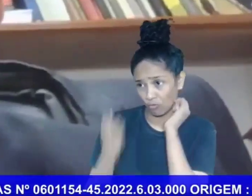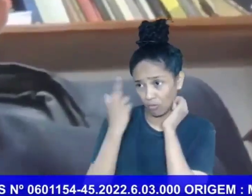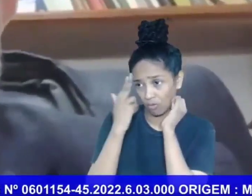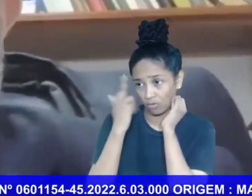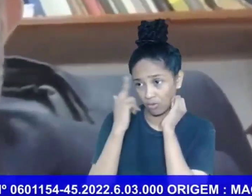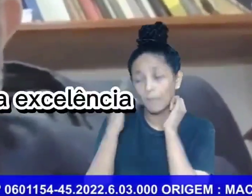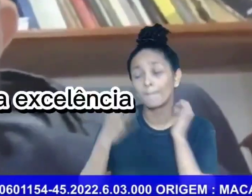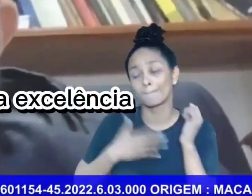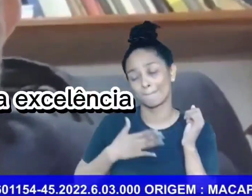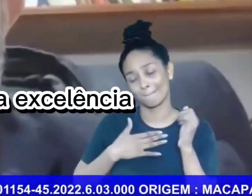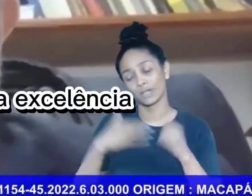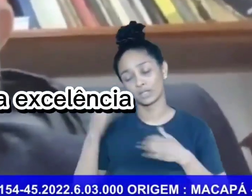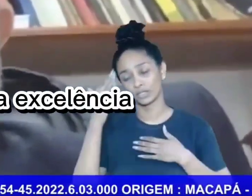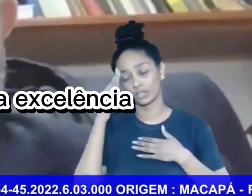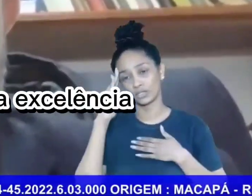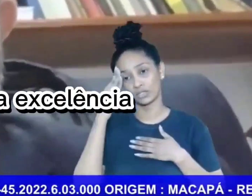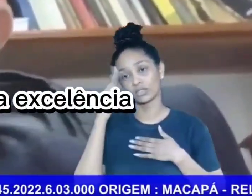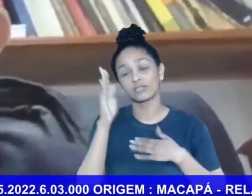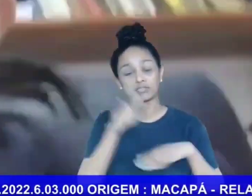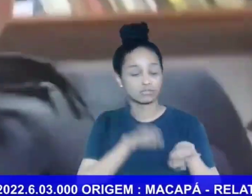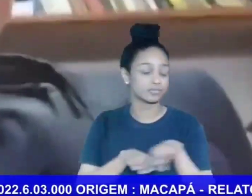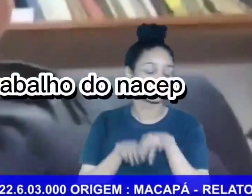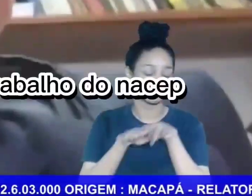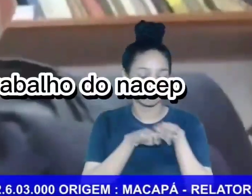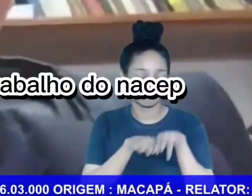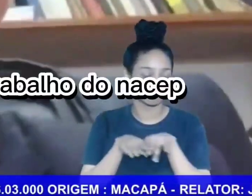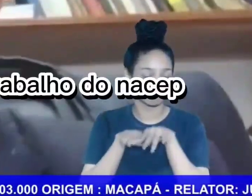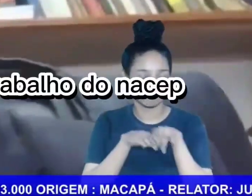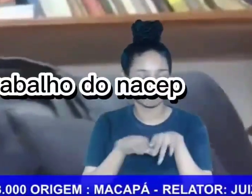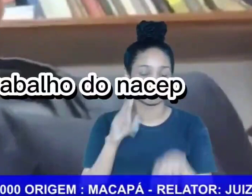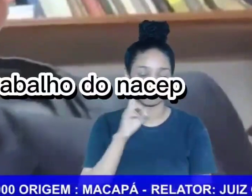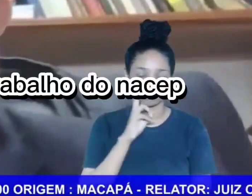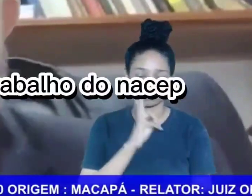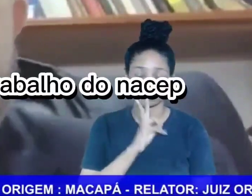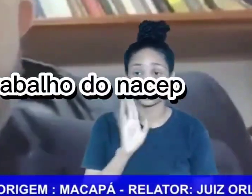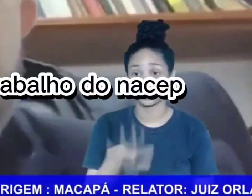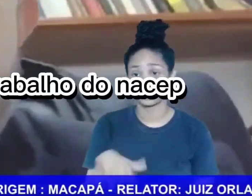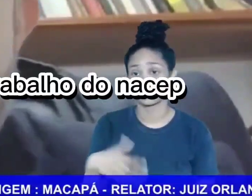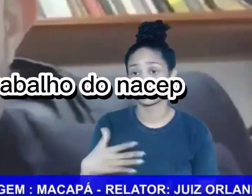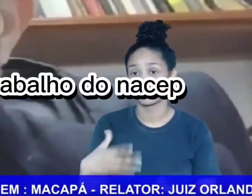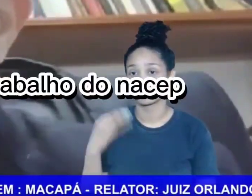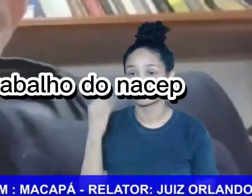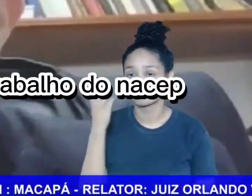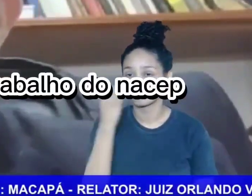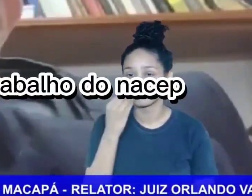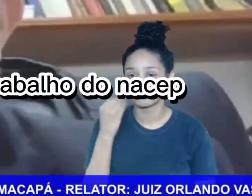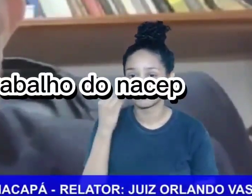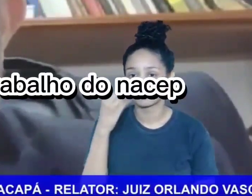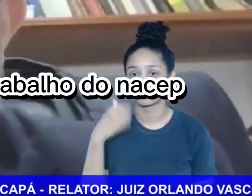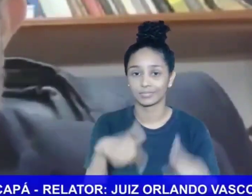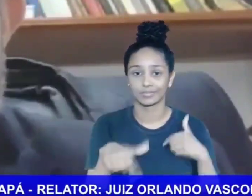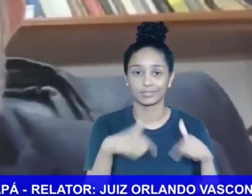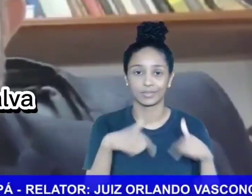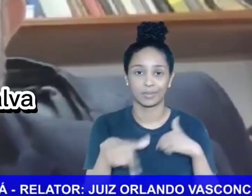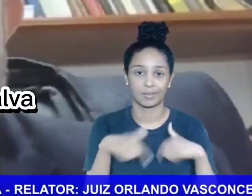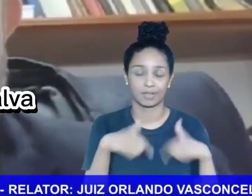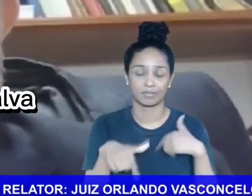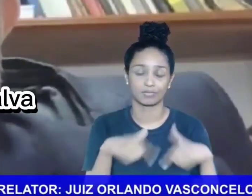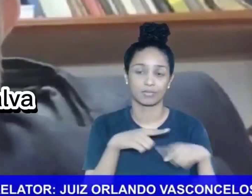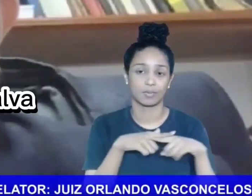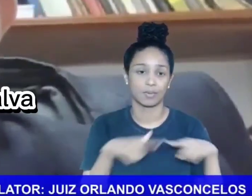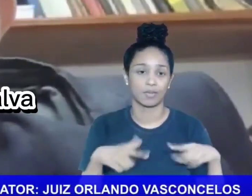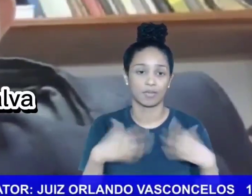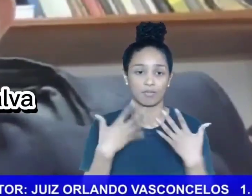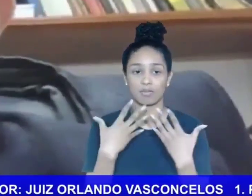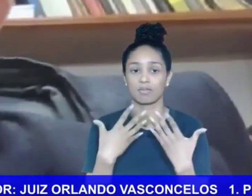eu entendi. Eu vou acompanhar Vossa Excelência, eu também, na verdade, quero prestigiar o trabalho do NACEP, né, e